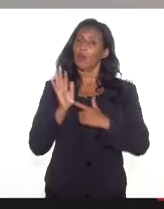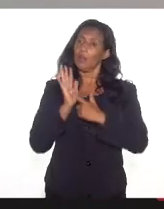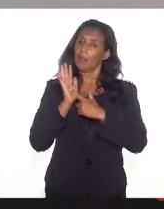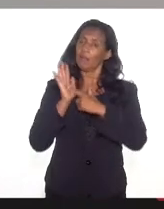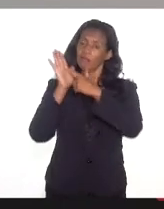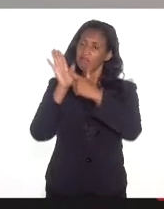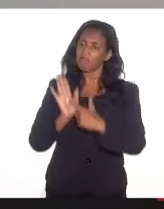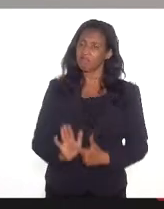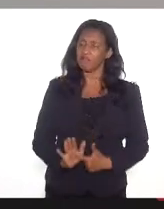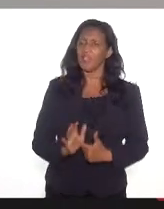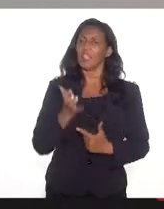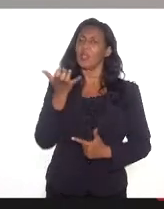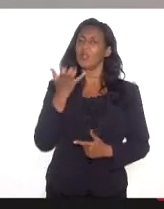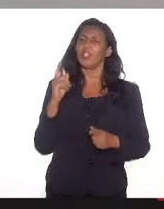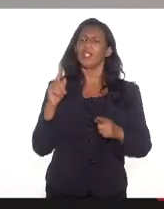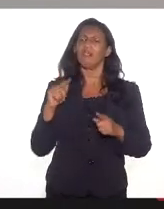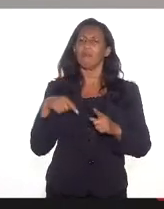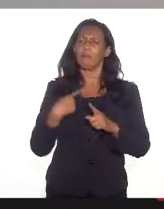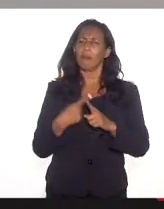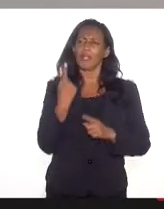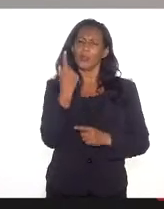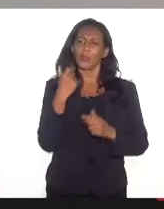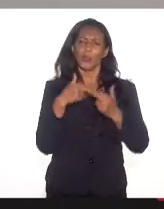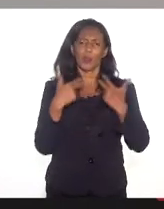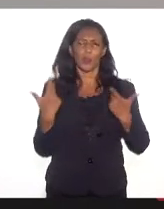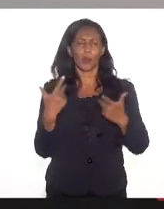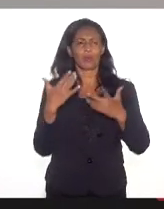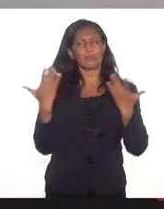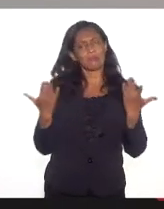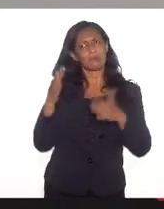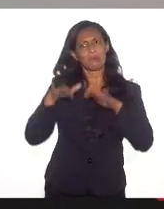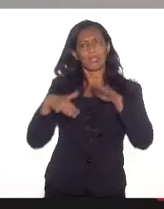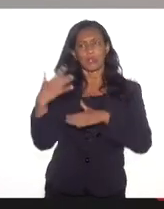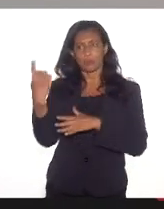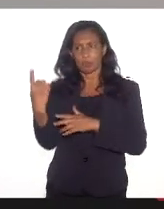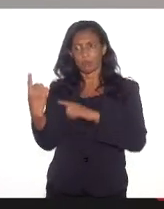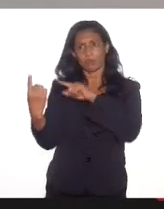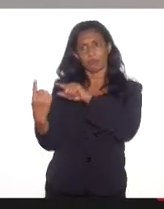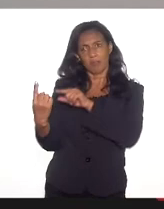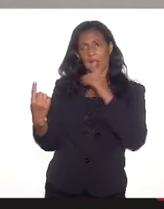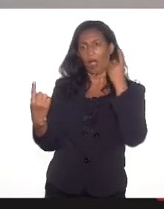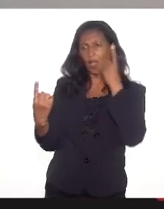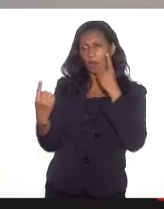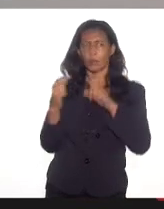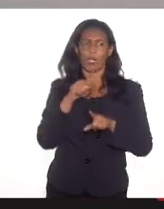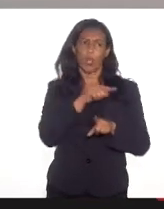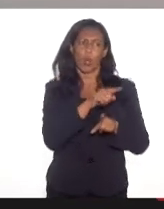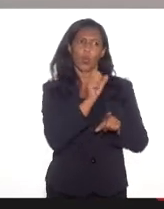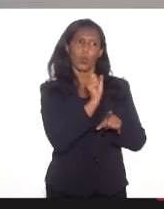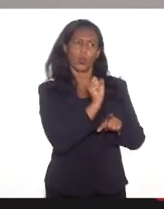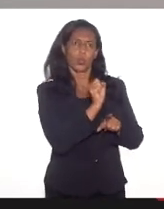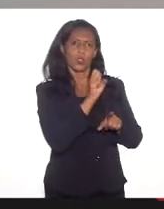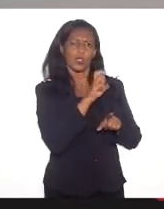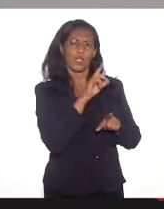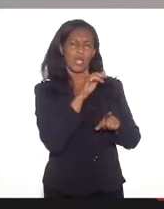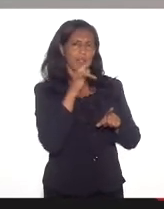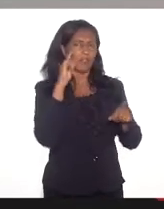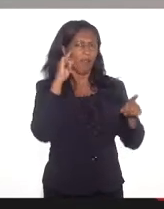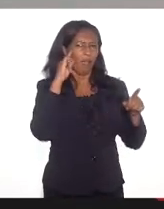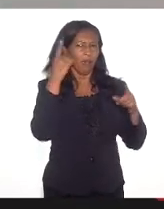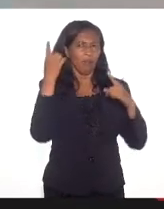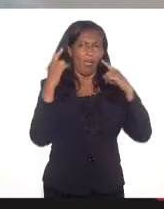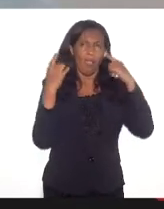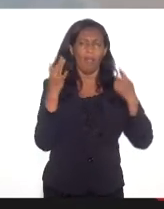colocar uma coisa tanto você quanto o deputado Serafine e outros também colocaram muita ideia